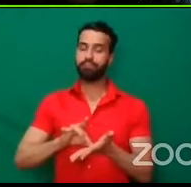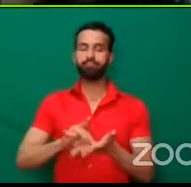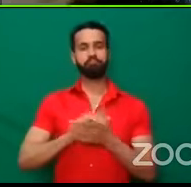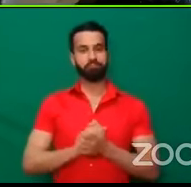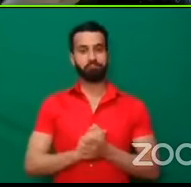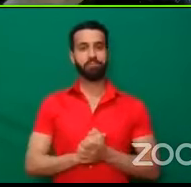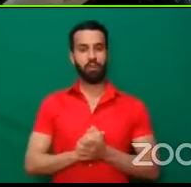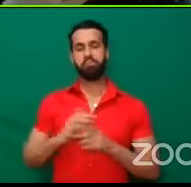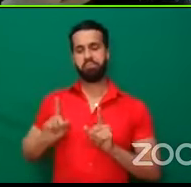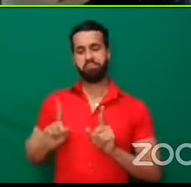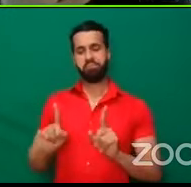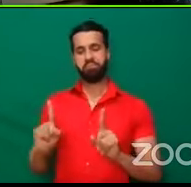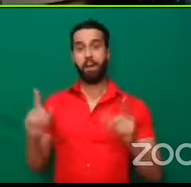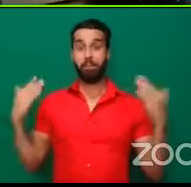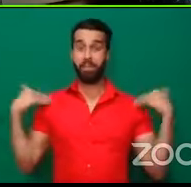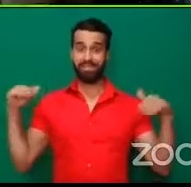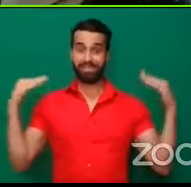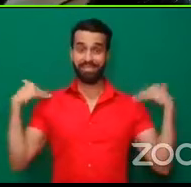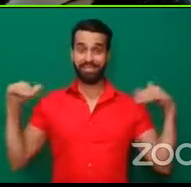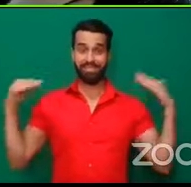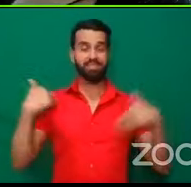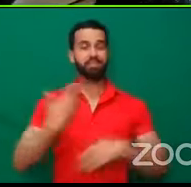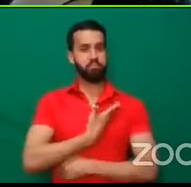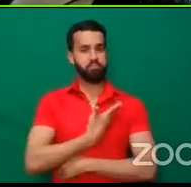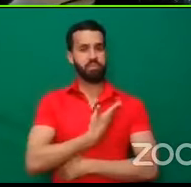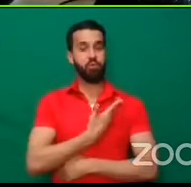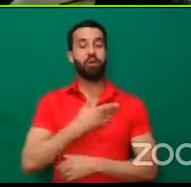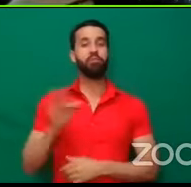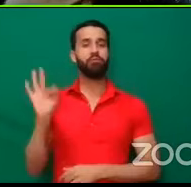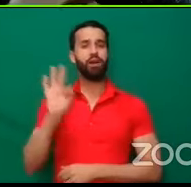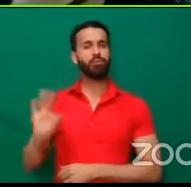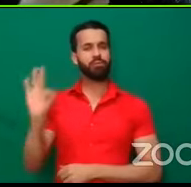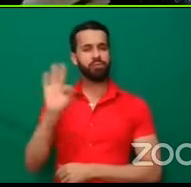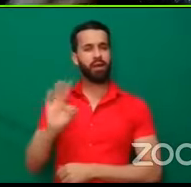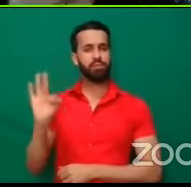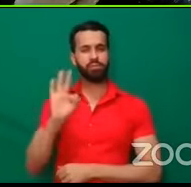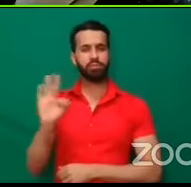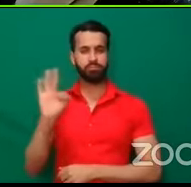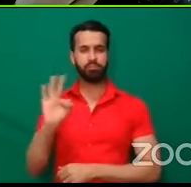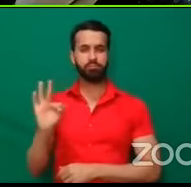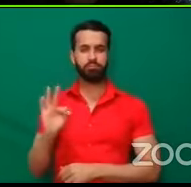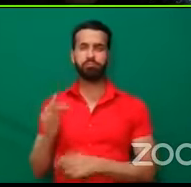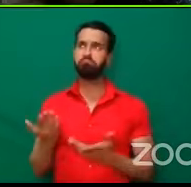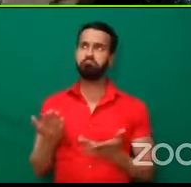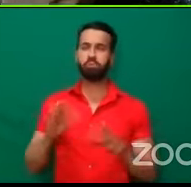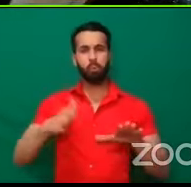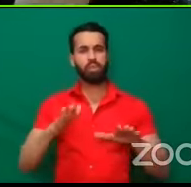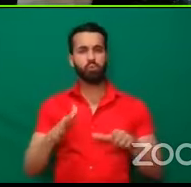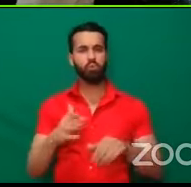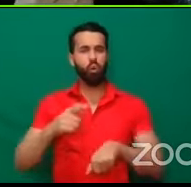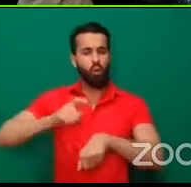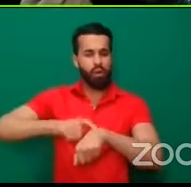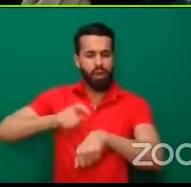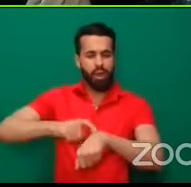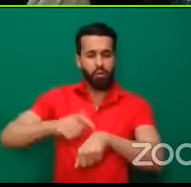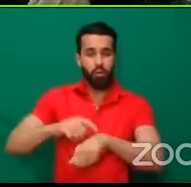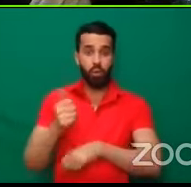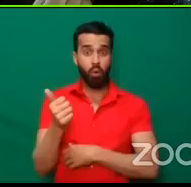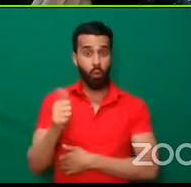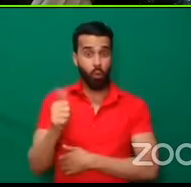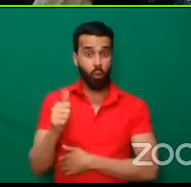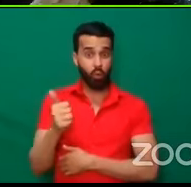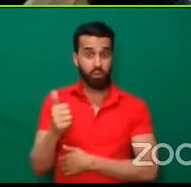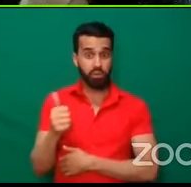da faculdade, já passado das quase 11 da noite, assim, não tinha mais ninguém quase na